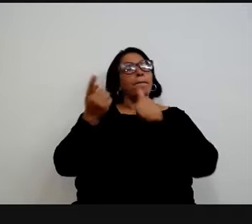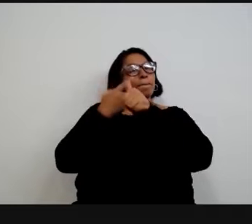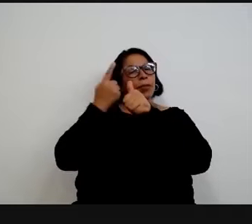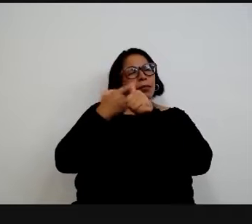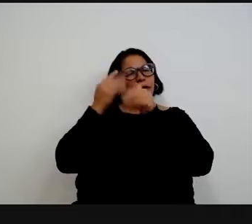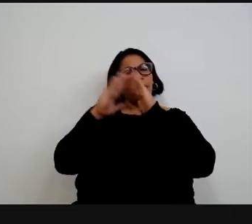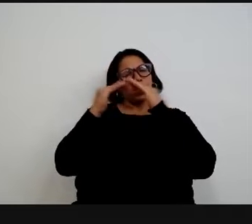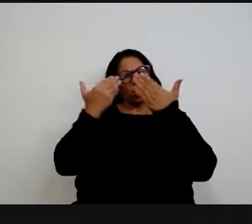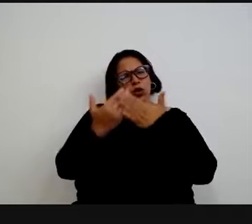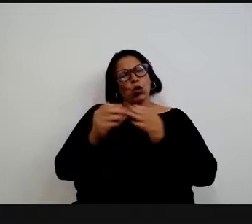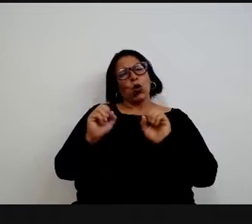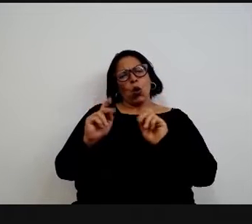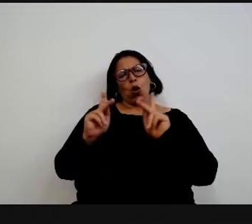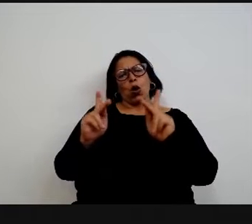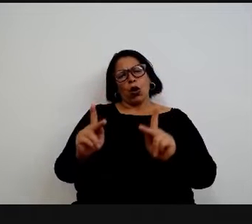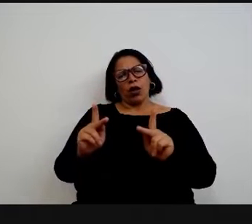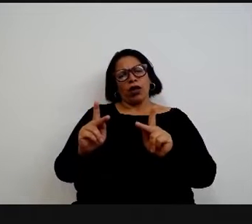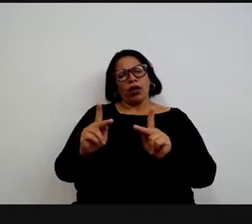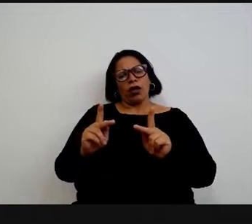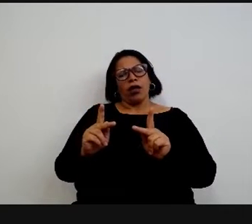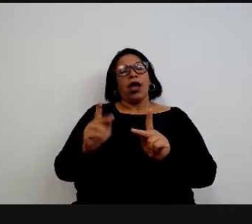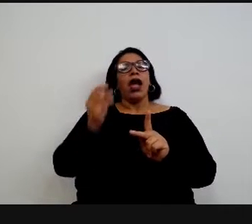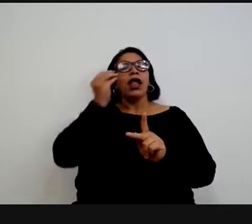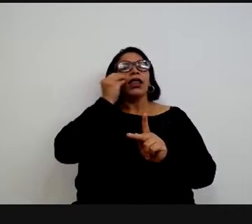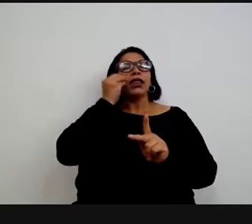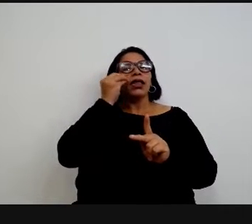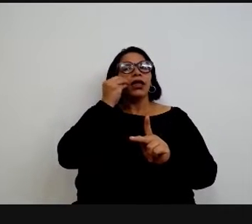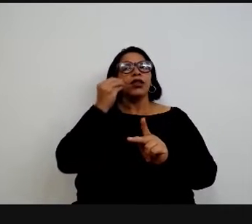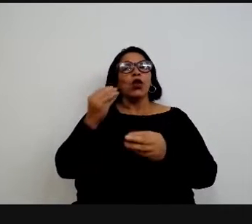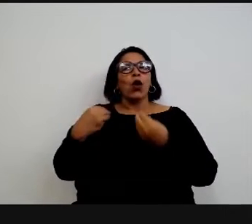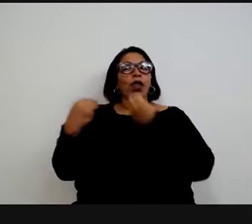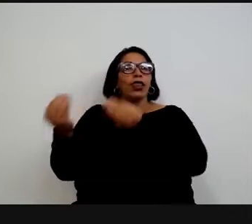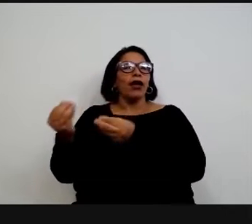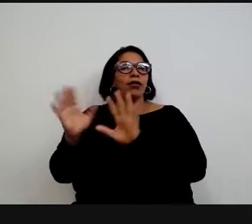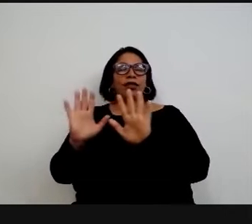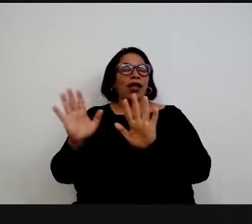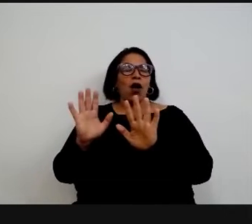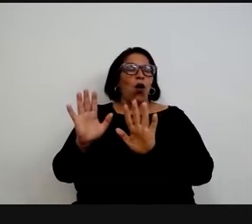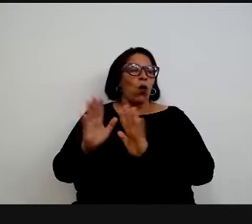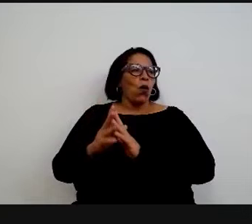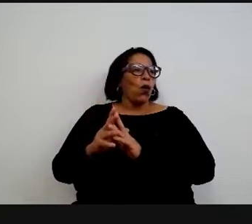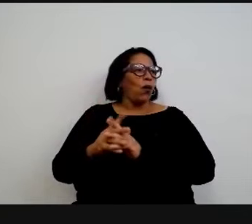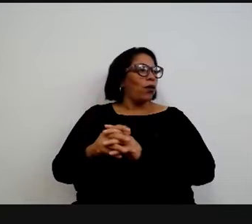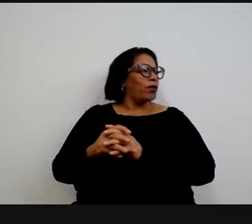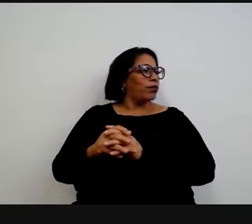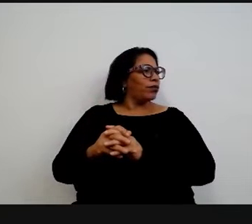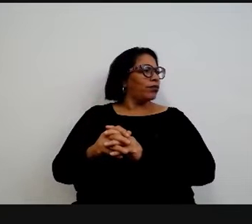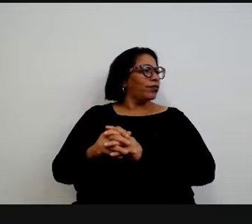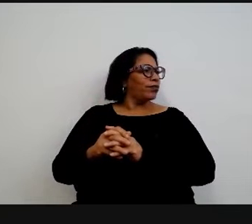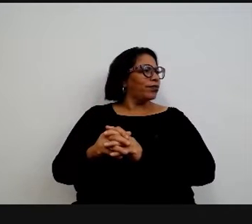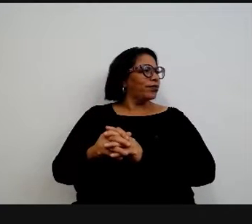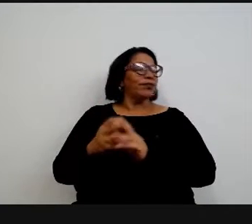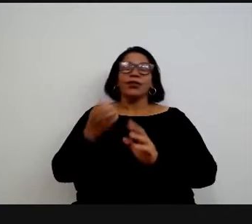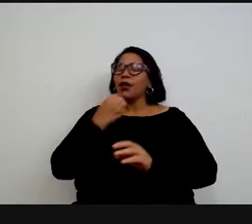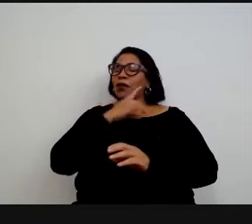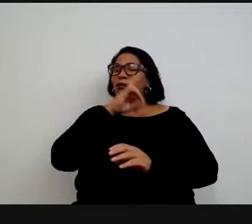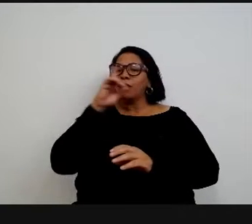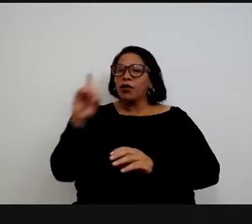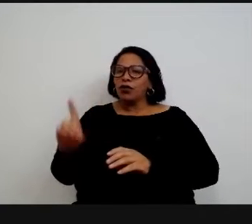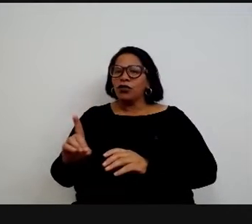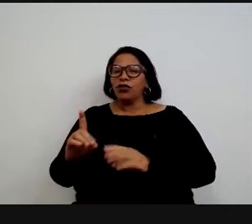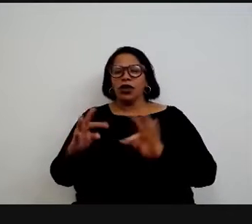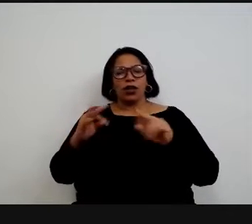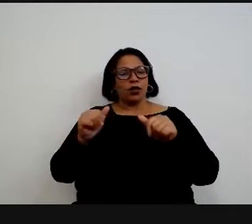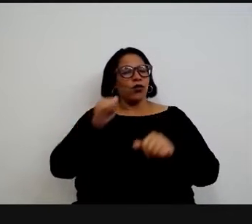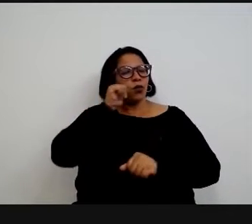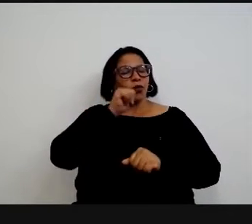Abrir as escolas primeiro, então... Ele tentou passar para você, mas não colou. Bom dia